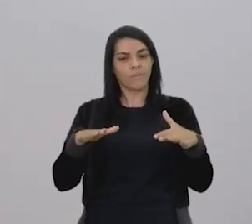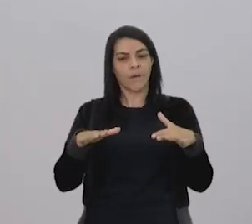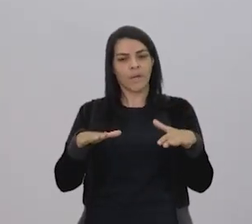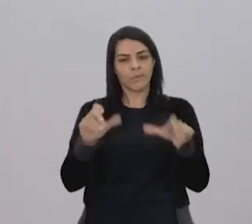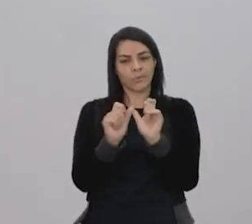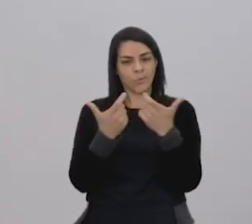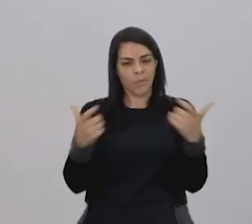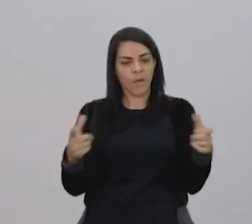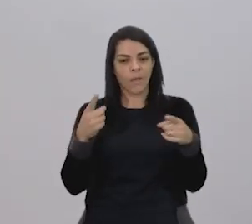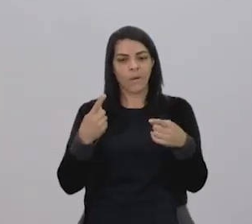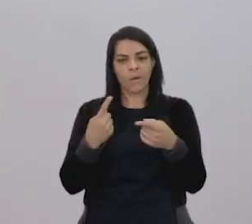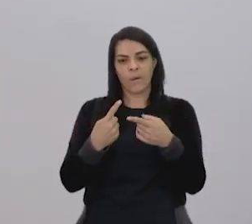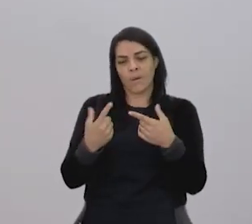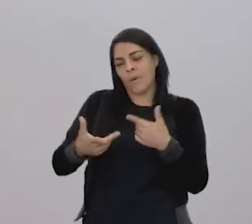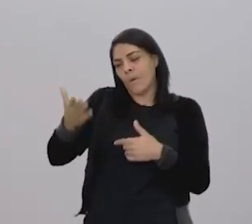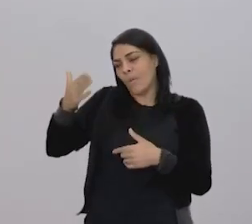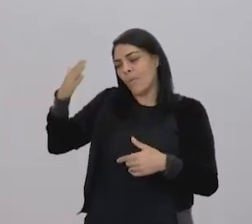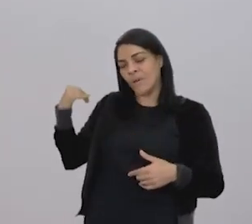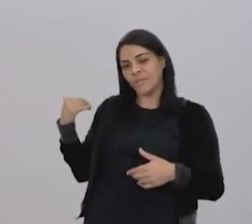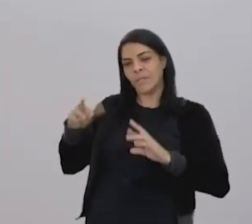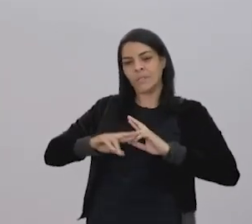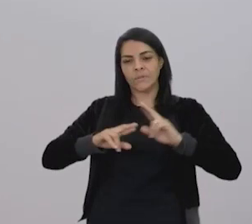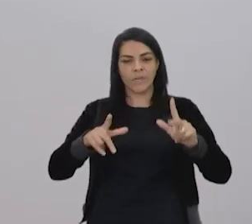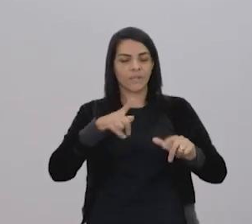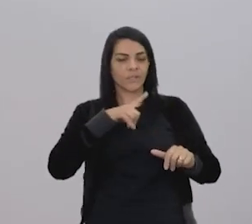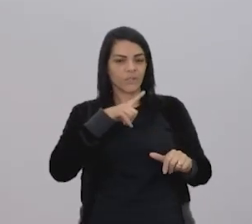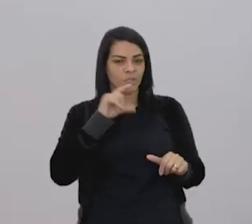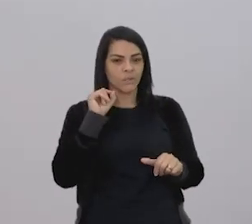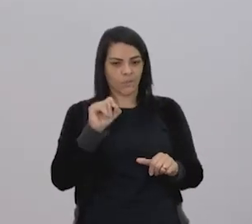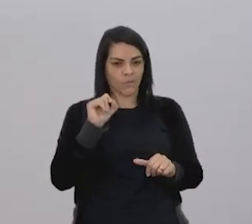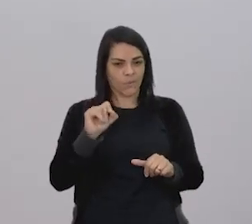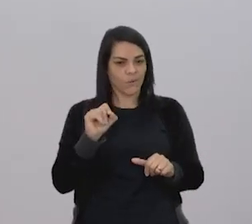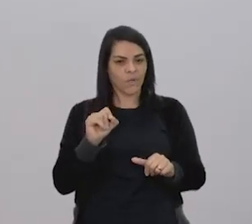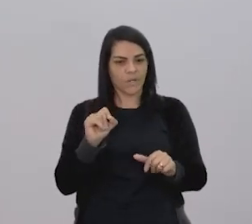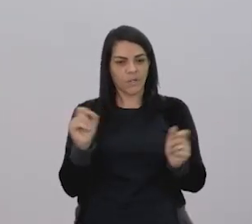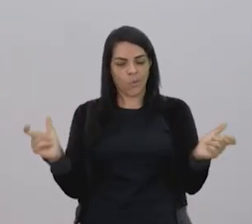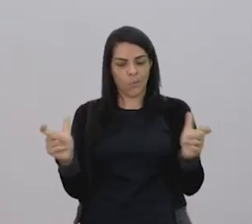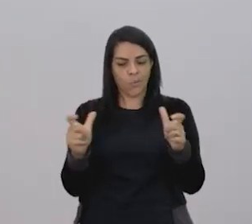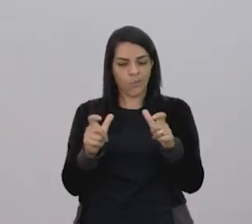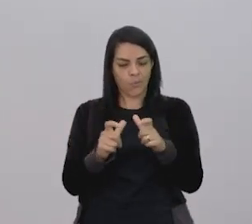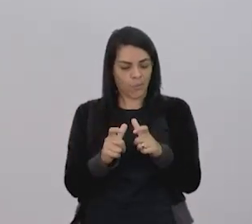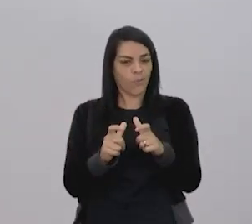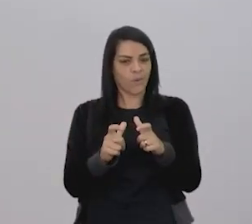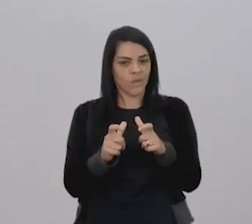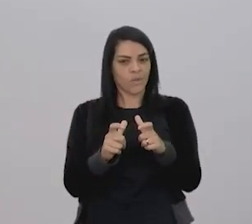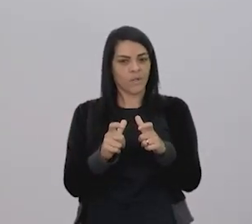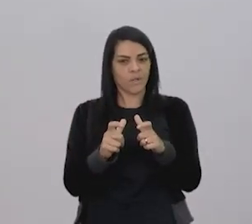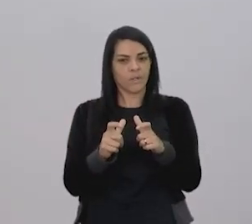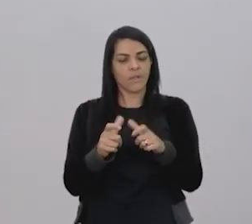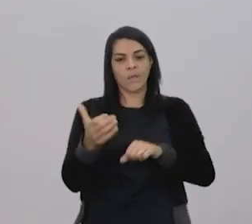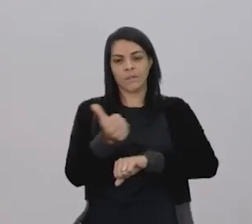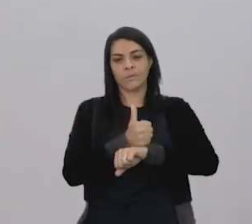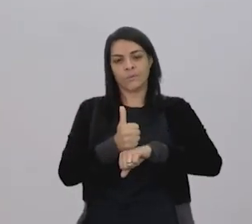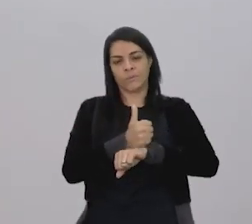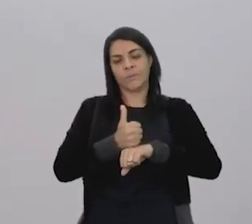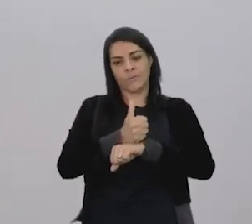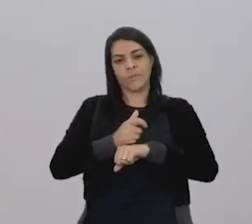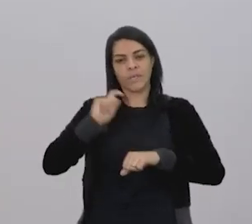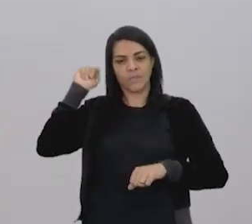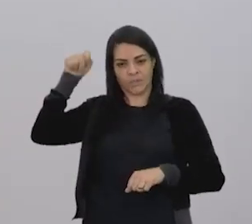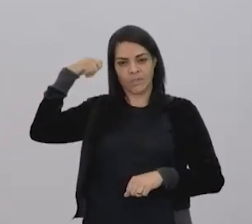que antigamente, que você tinha um número muito mais reduzido dessa categoria de profissionais.